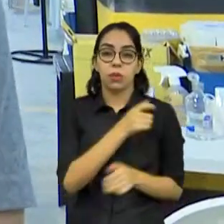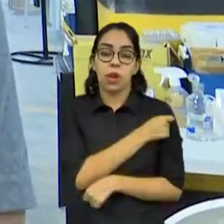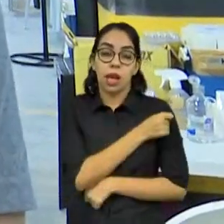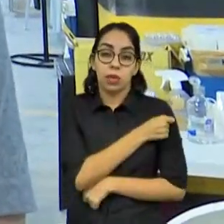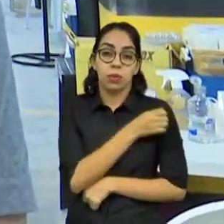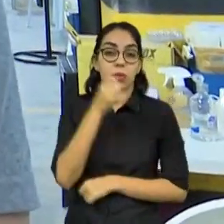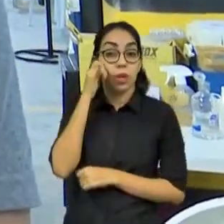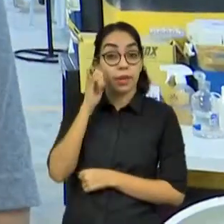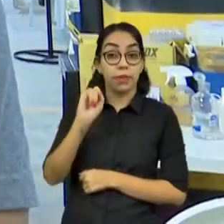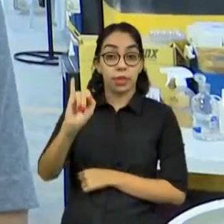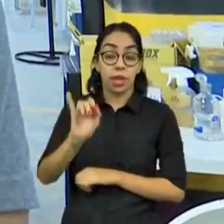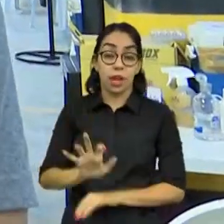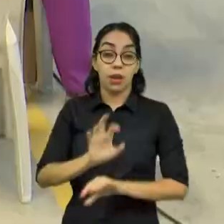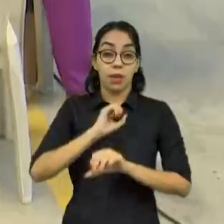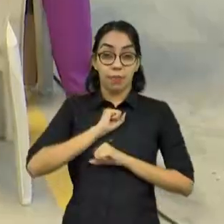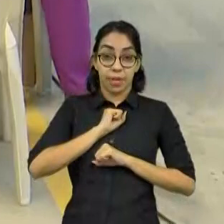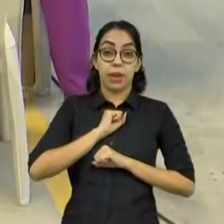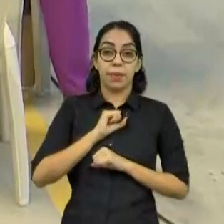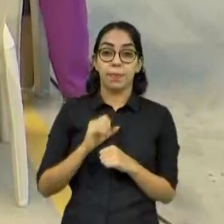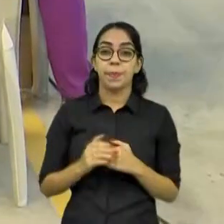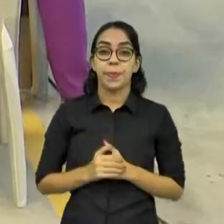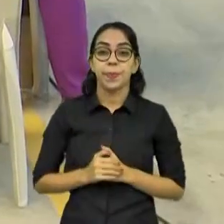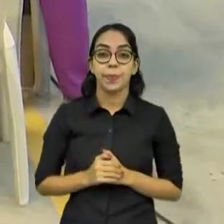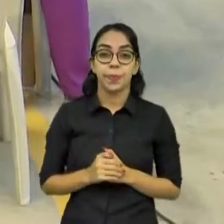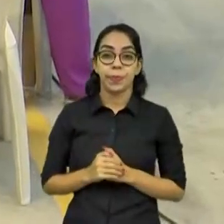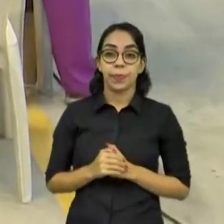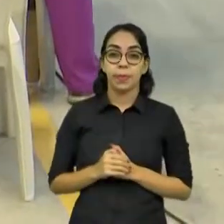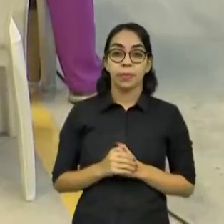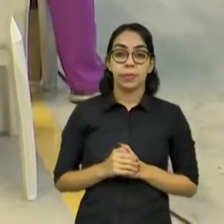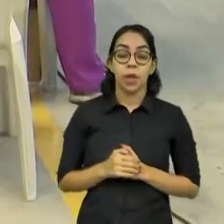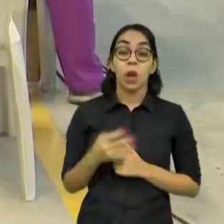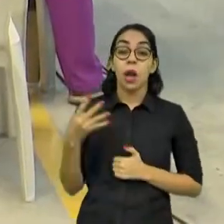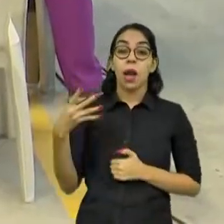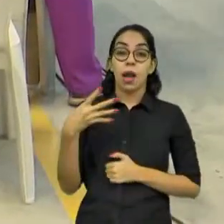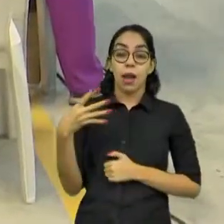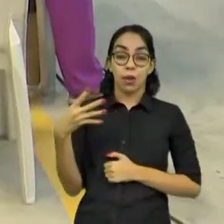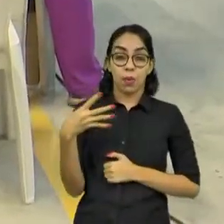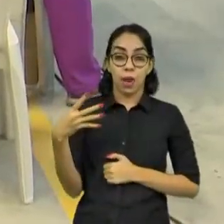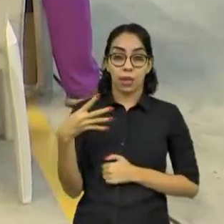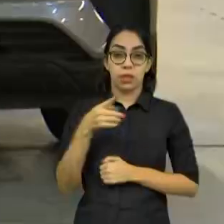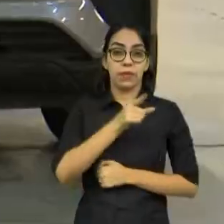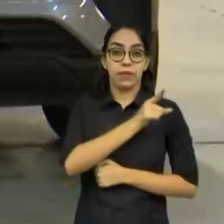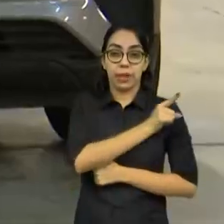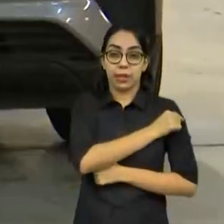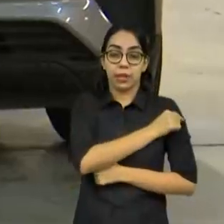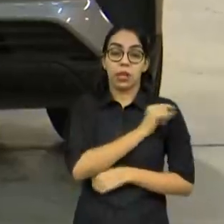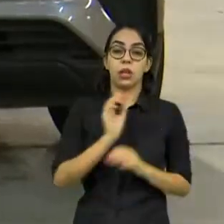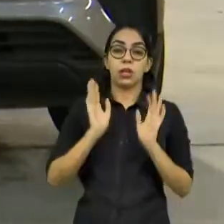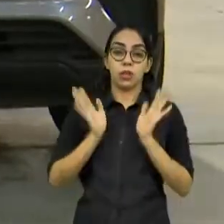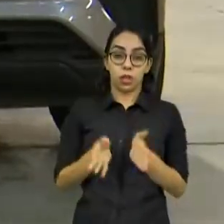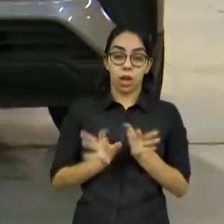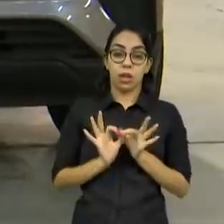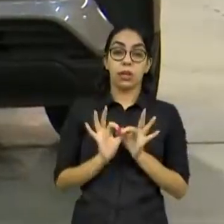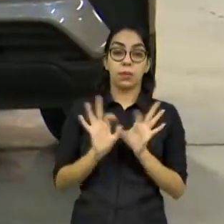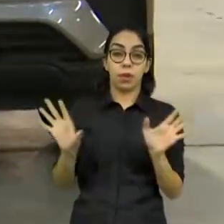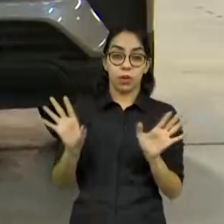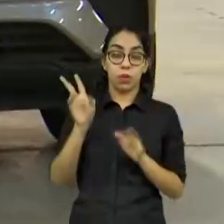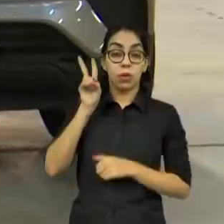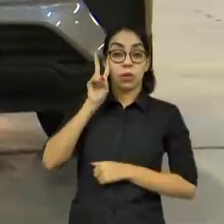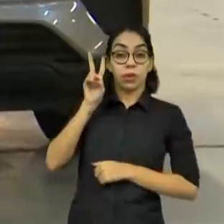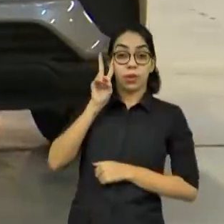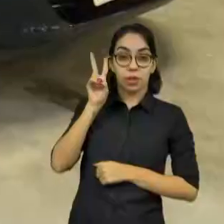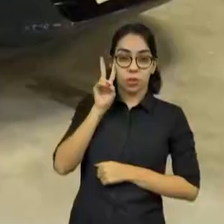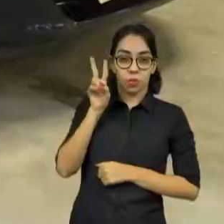né, uma nova contaminação. A vacinação da quarta dose nessa faixa etária foi liberada na segunda-feira pelo Ministério